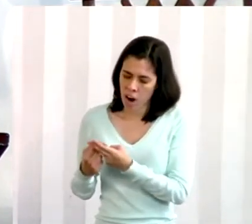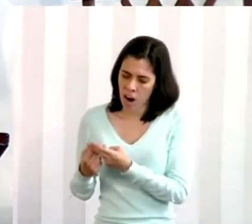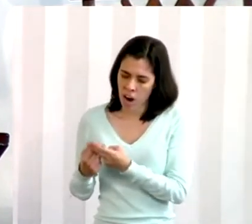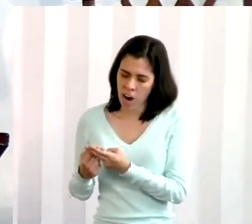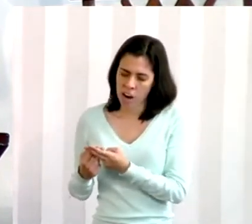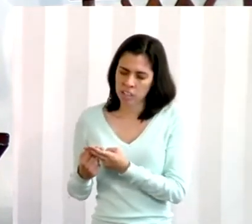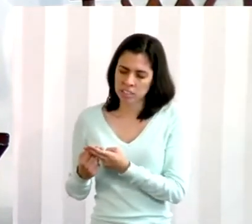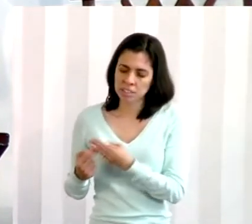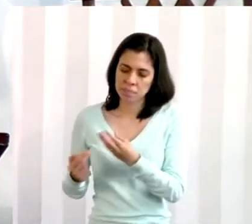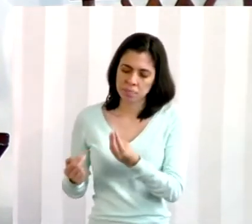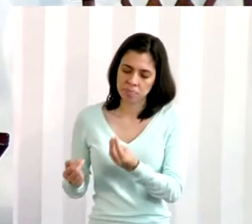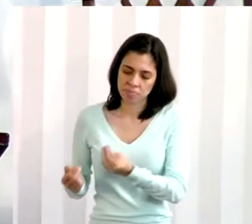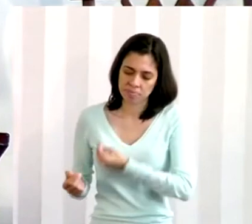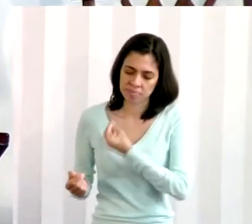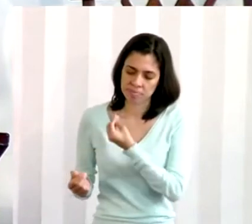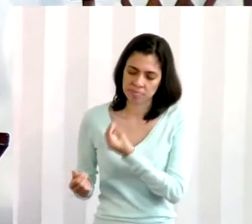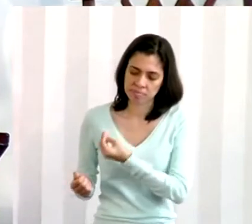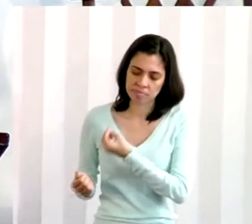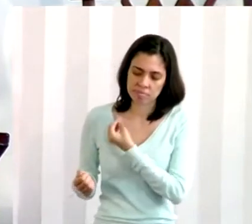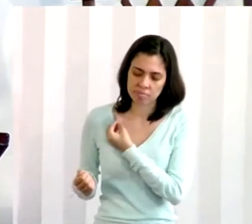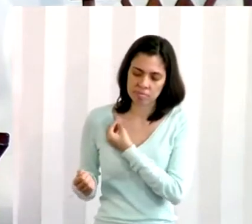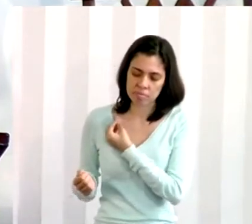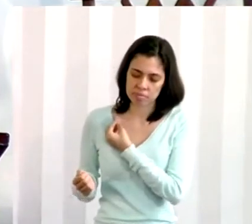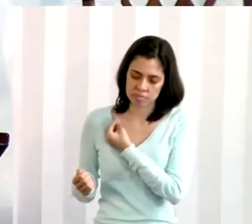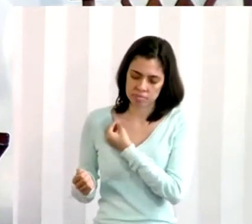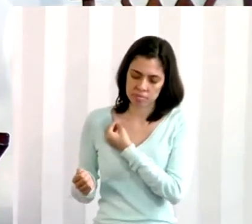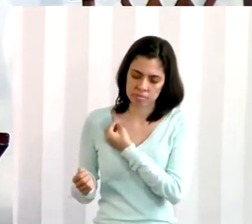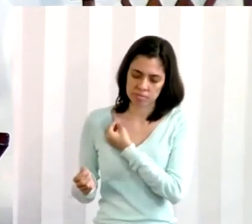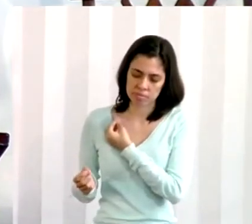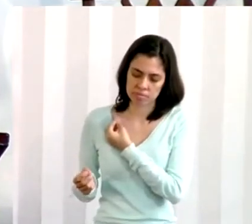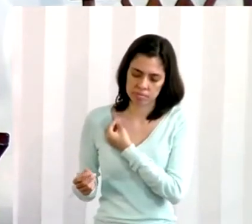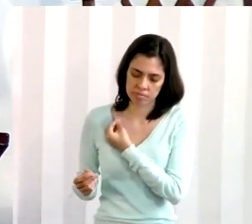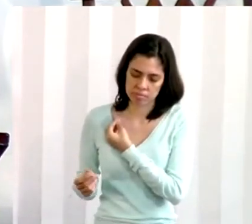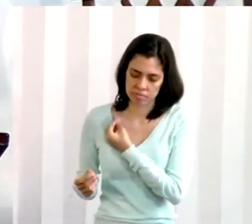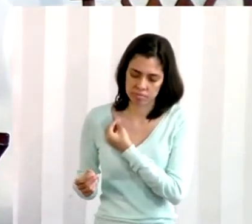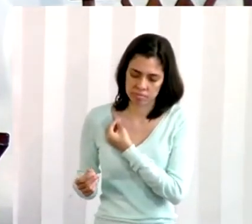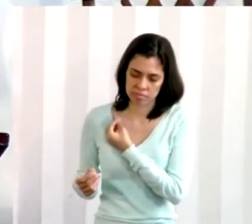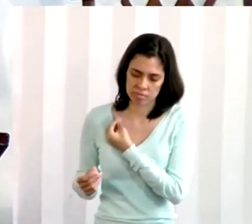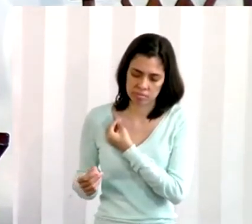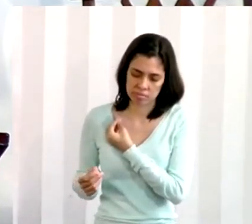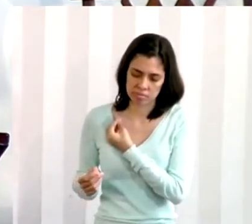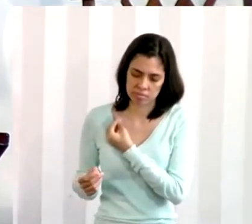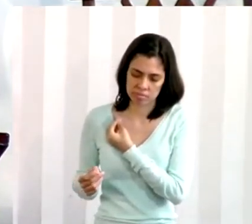para viver como um dia Davi disse, esperei